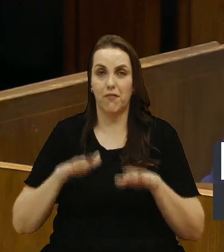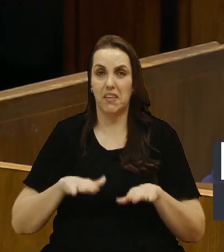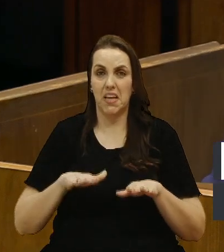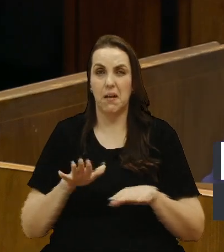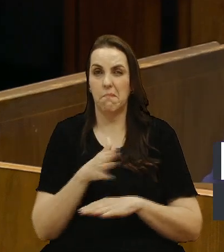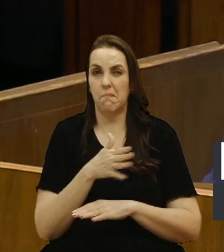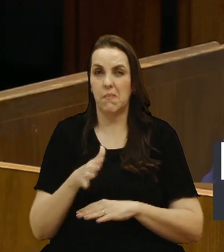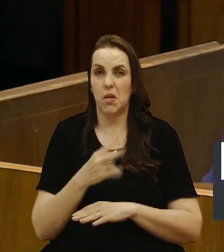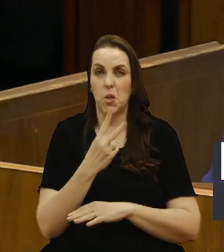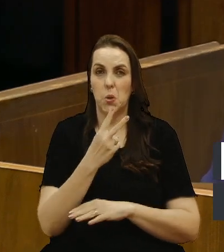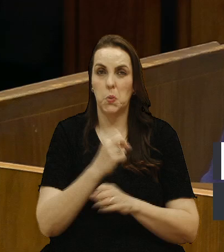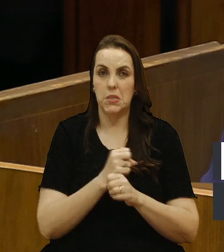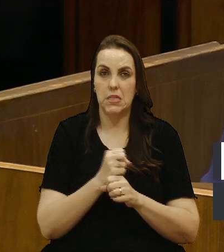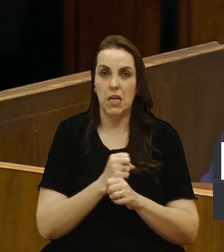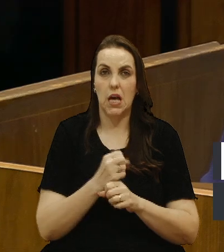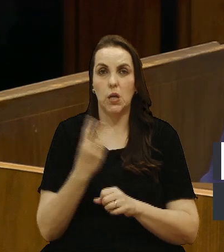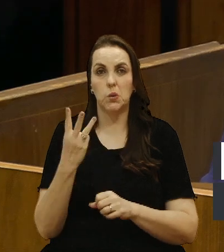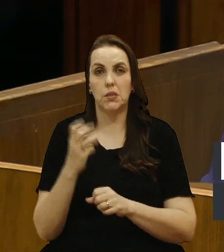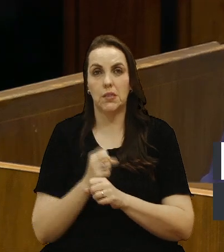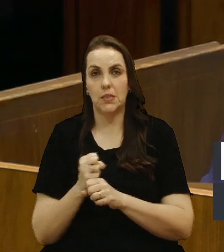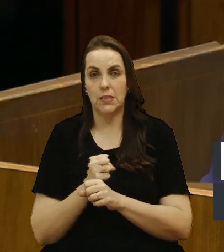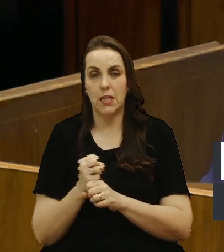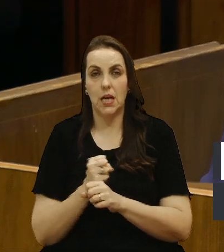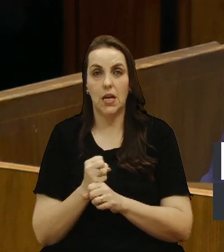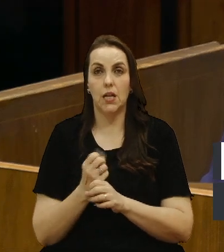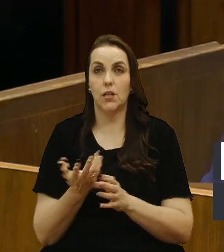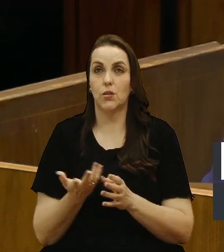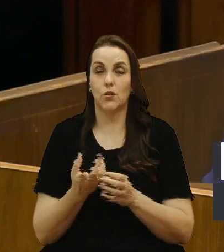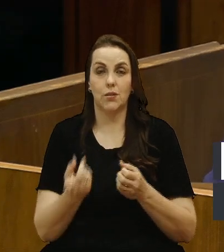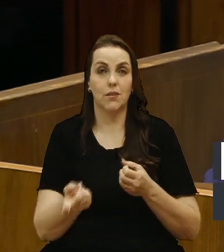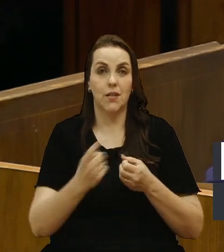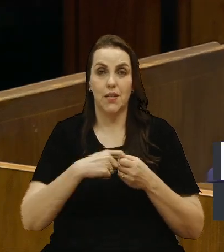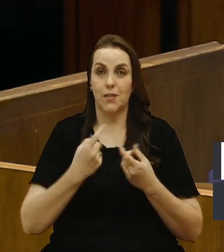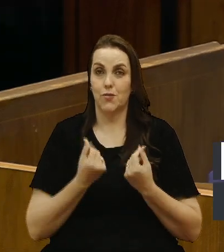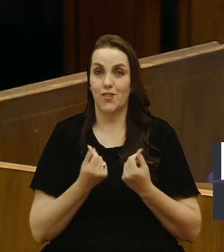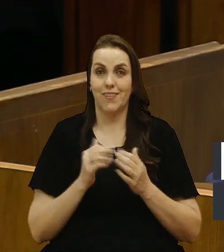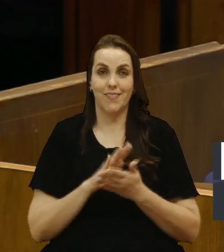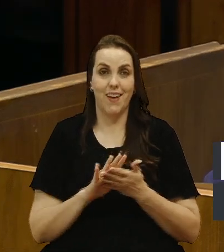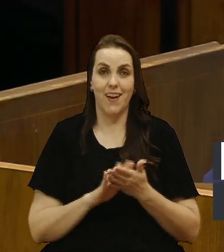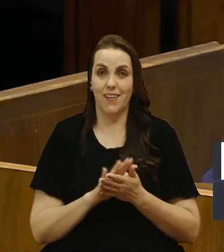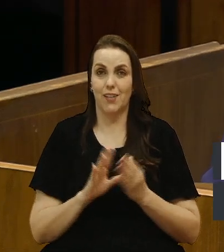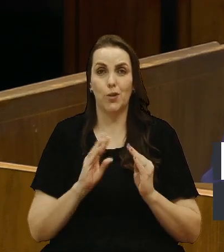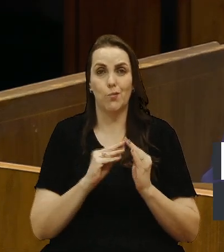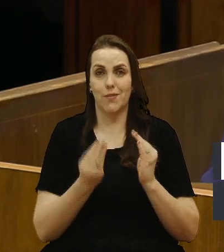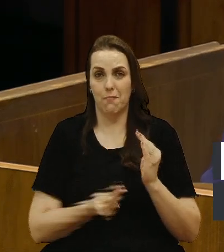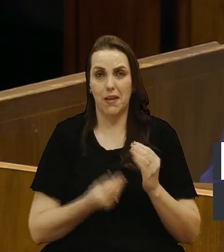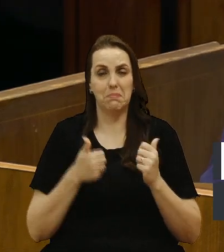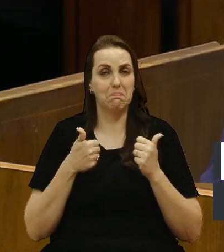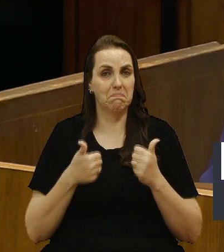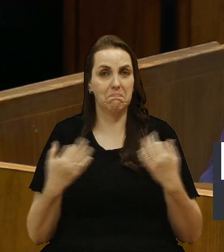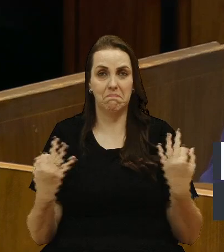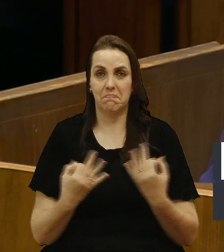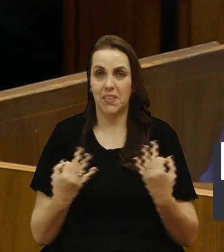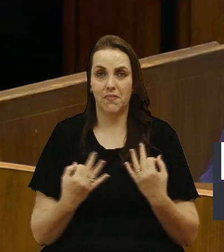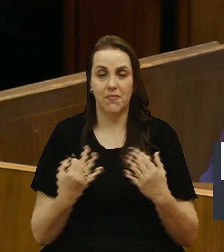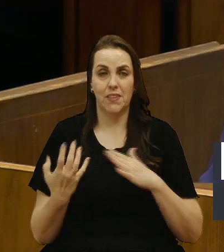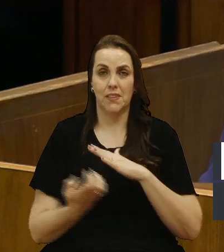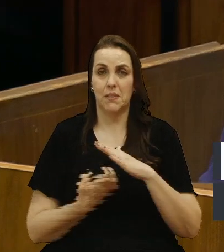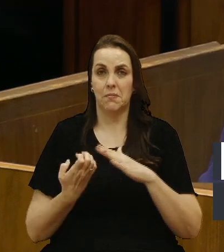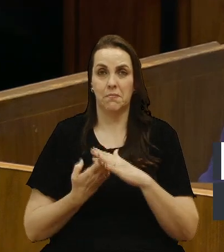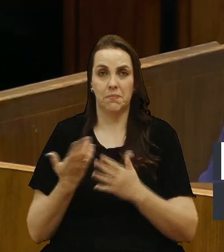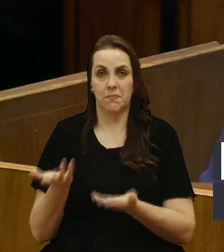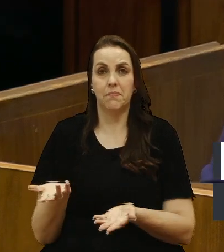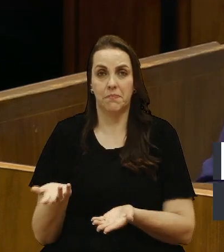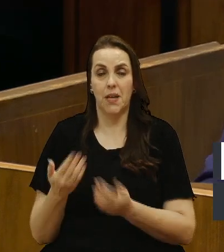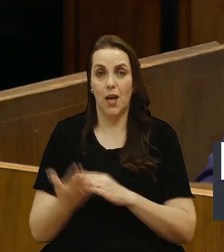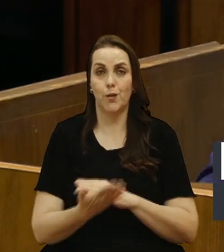2 a 3 anos sem receber nenhum pila. Então é sinal que o SAMAI é uma entidade que nos ajuda